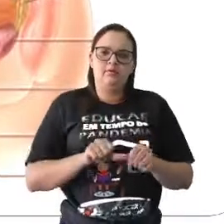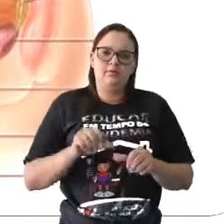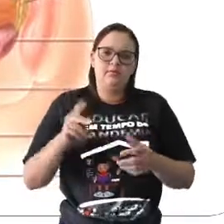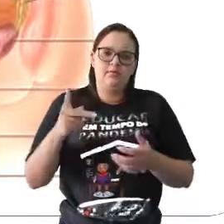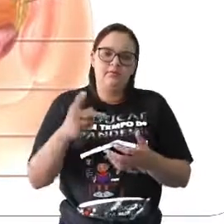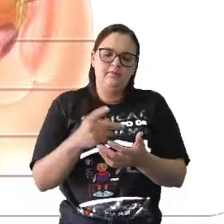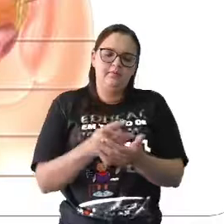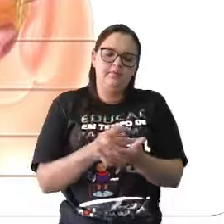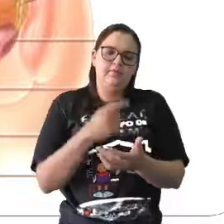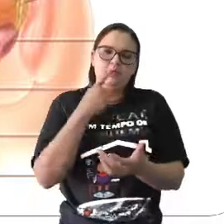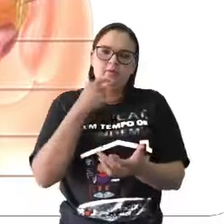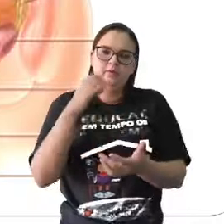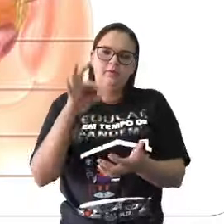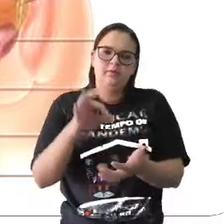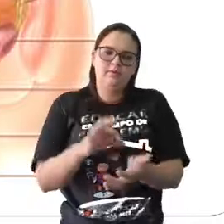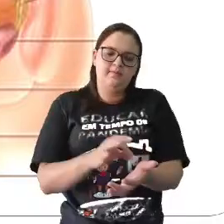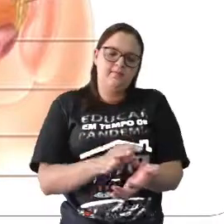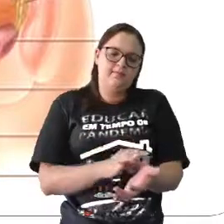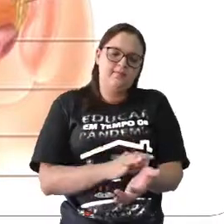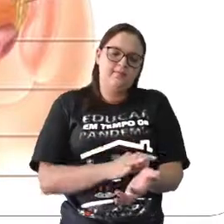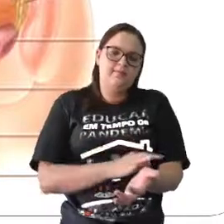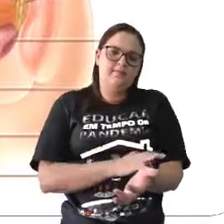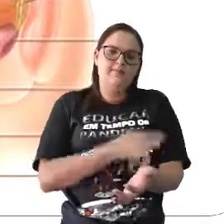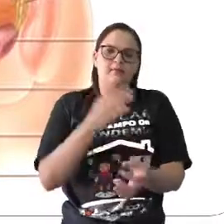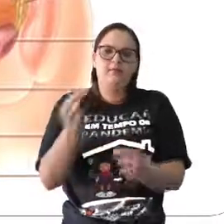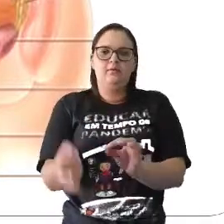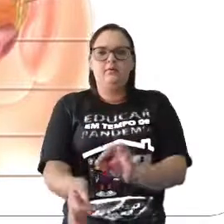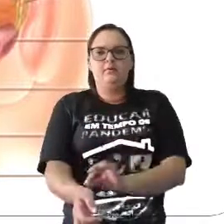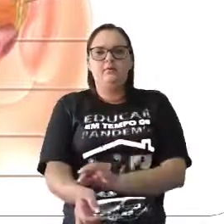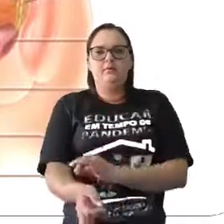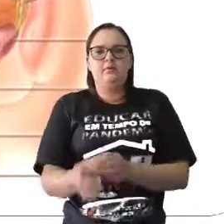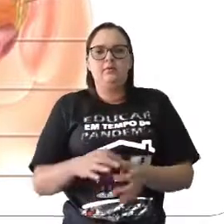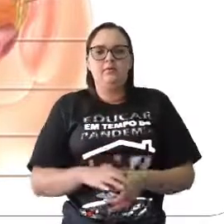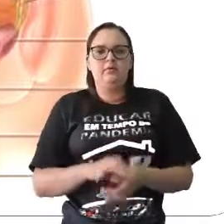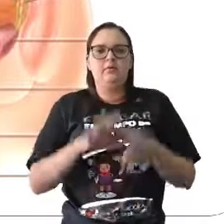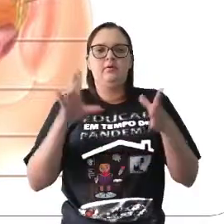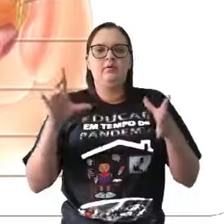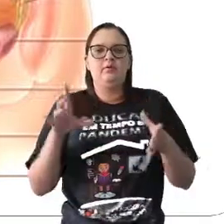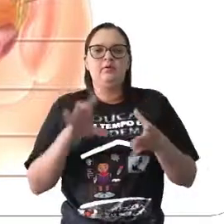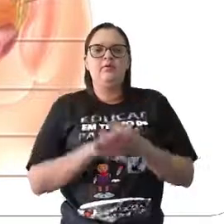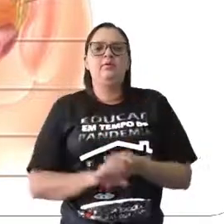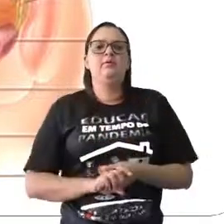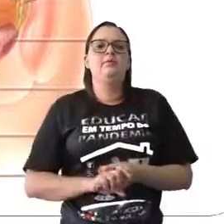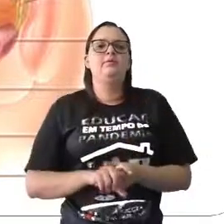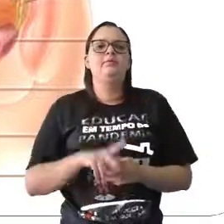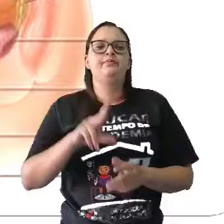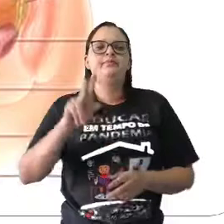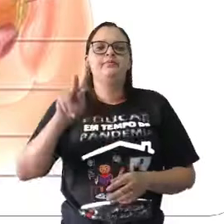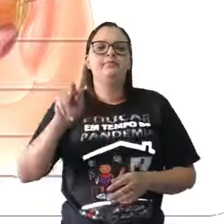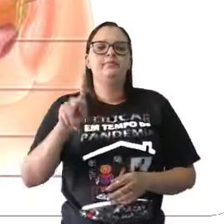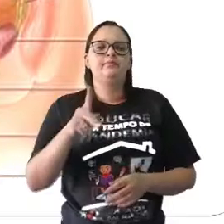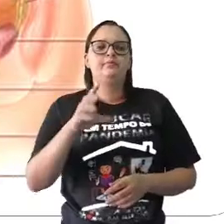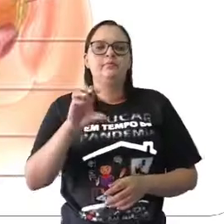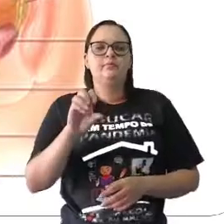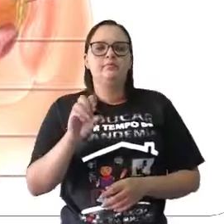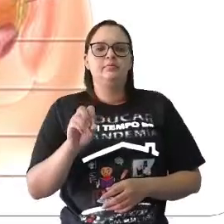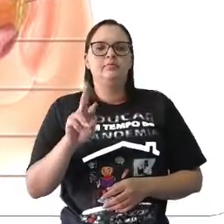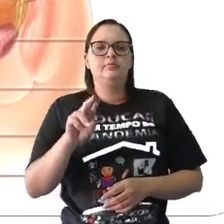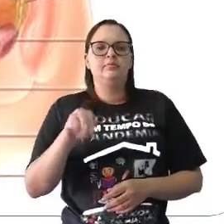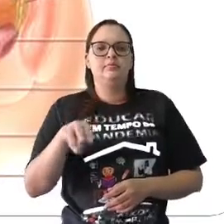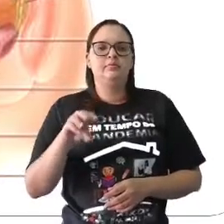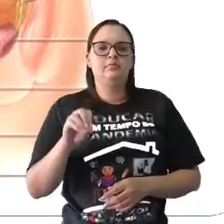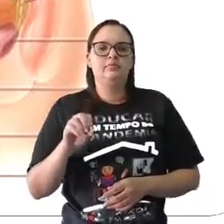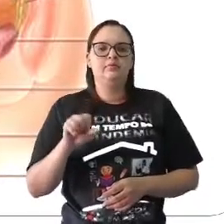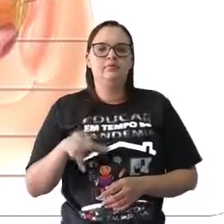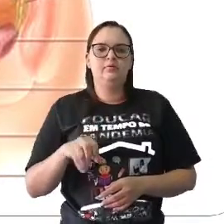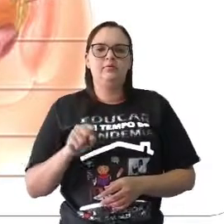uma glândula endócrina, que ela vai produzir e liberar hormônios ou substâncias químicas direto na corrente sanguínea, e